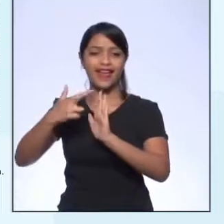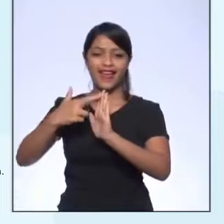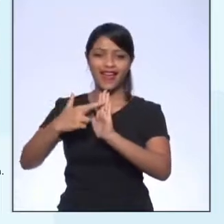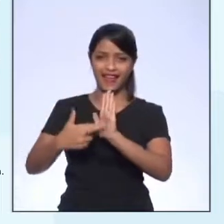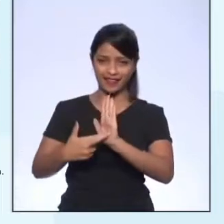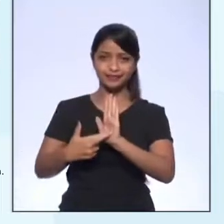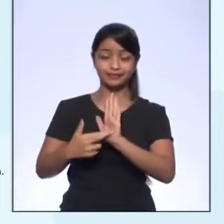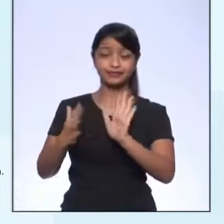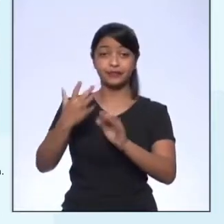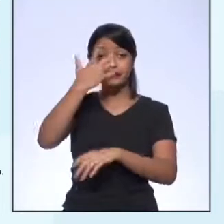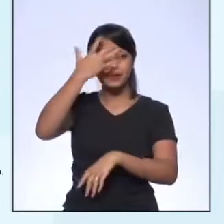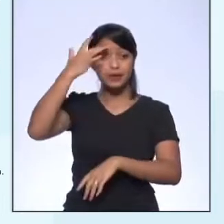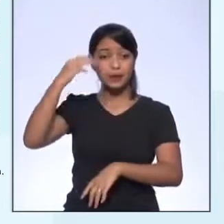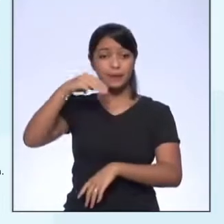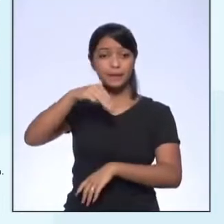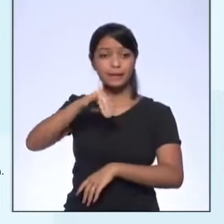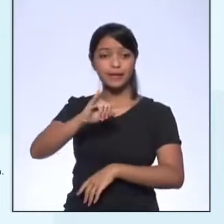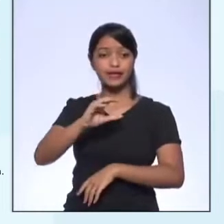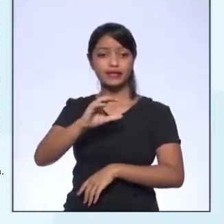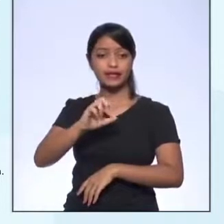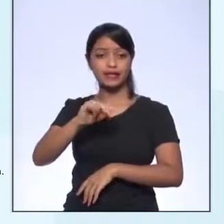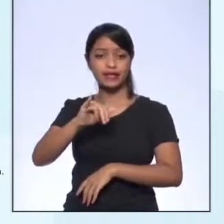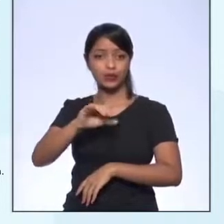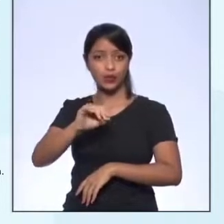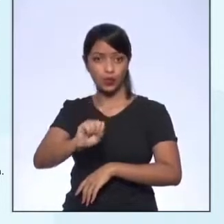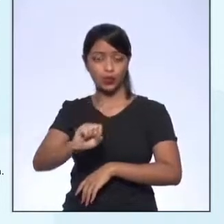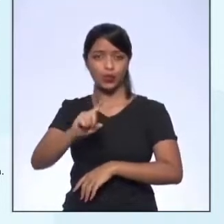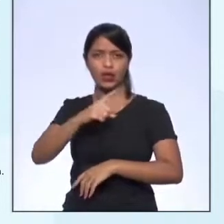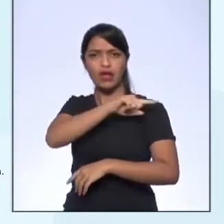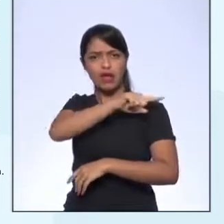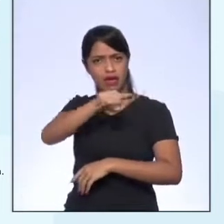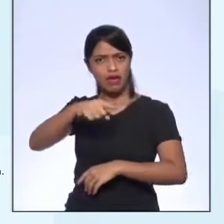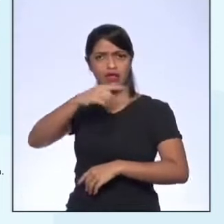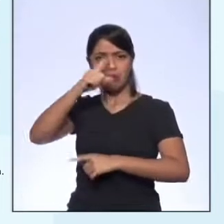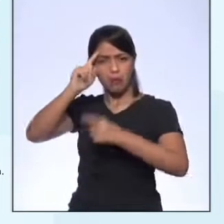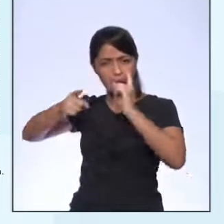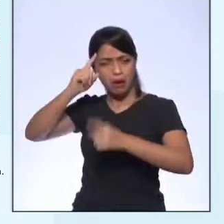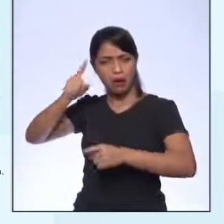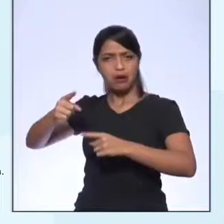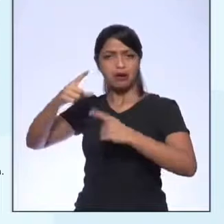que governaram a Grécia Antiga de 2000 a 1100,